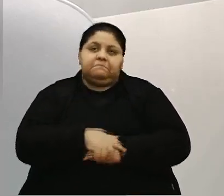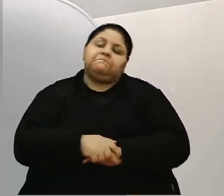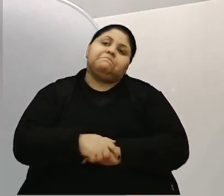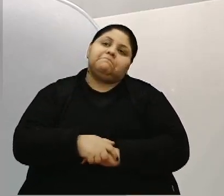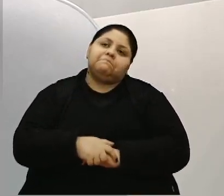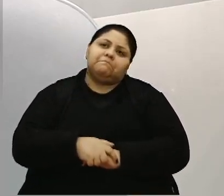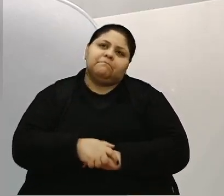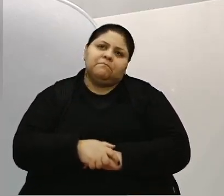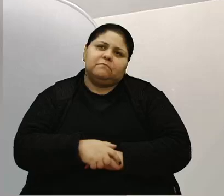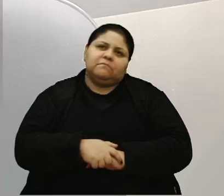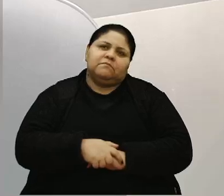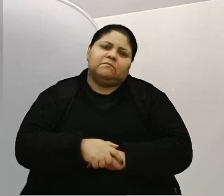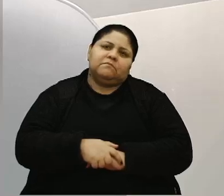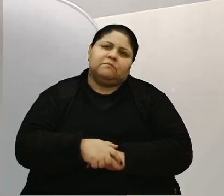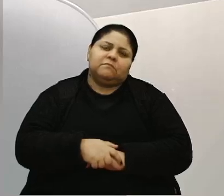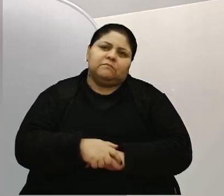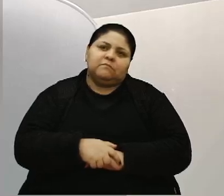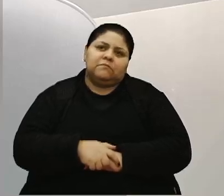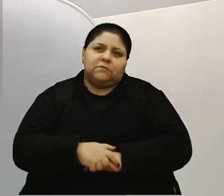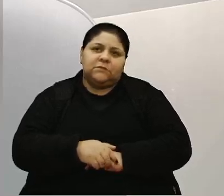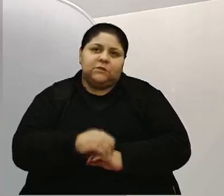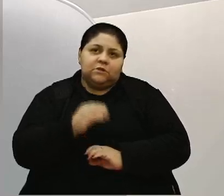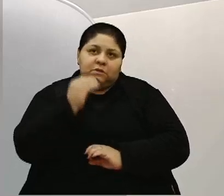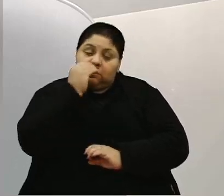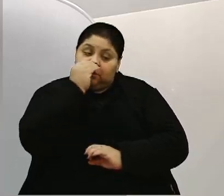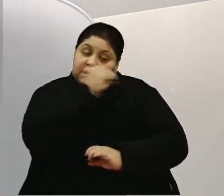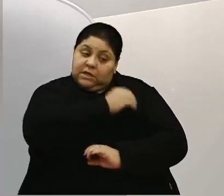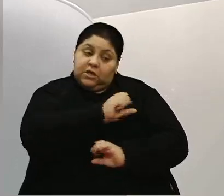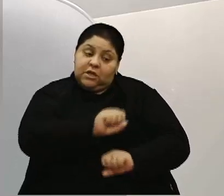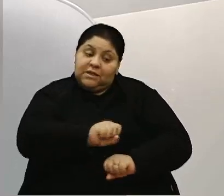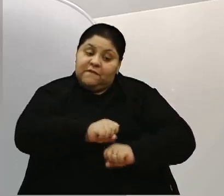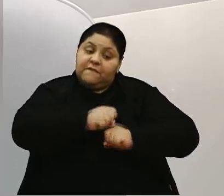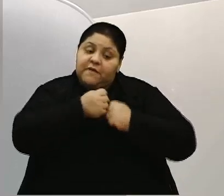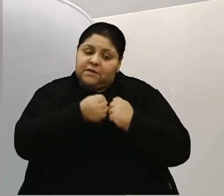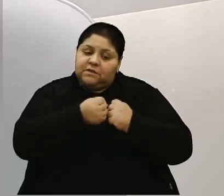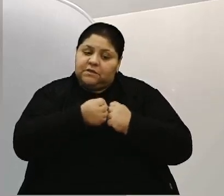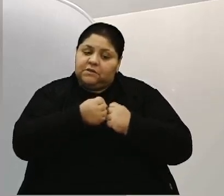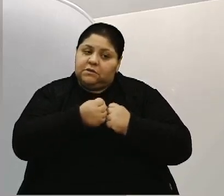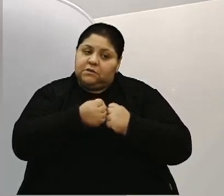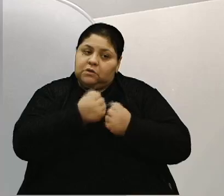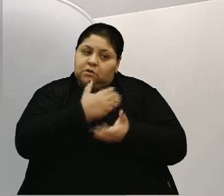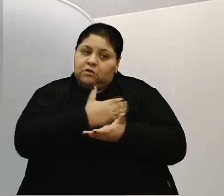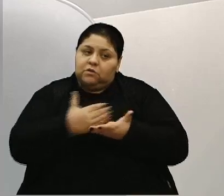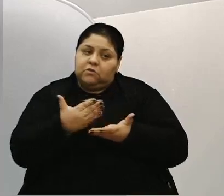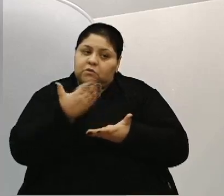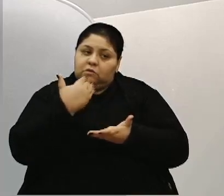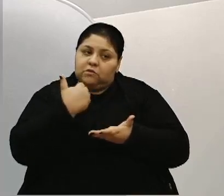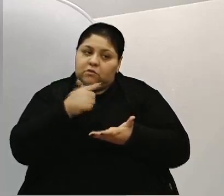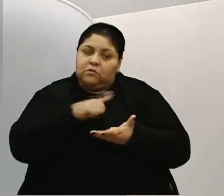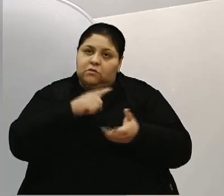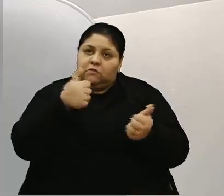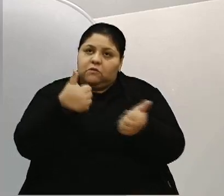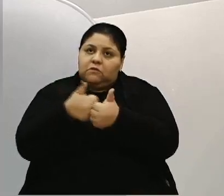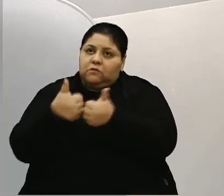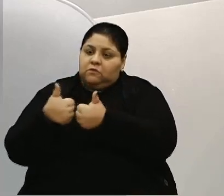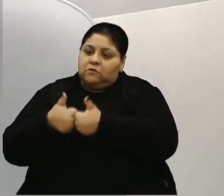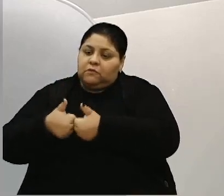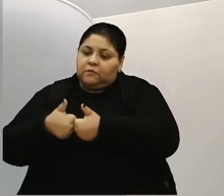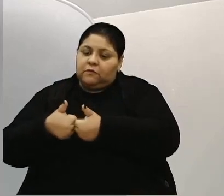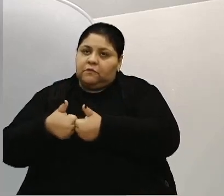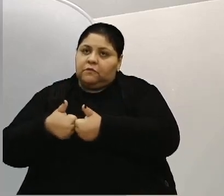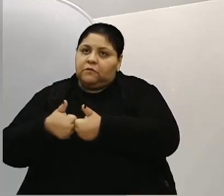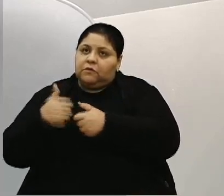Está deixando de lado um pouco a defesa de onde vem o alimento. Temos que estar junto em todas